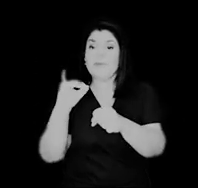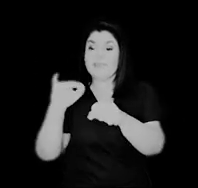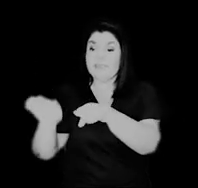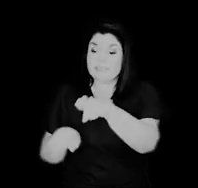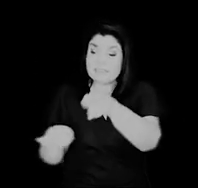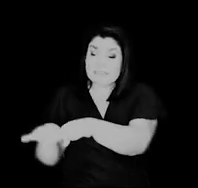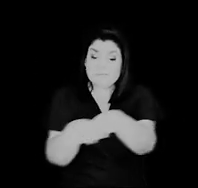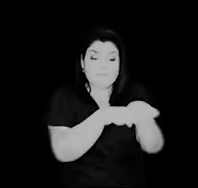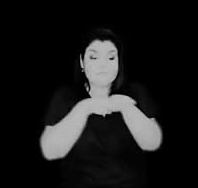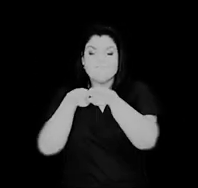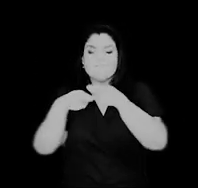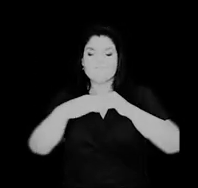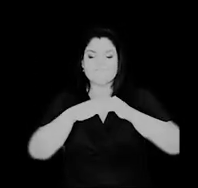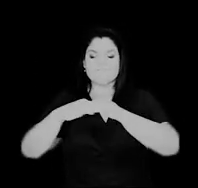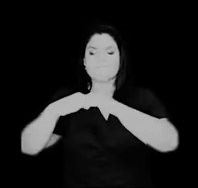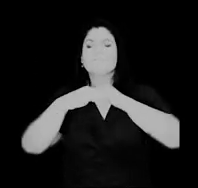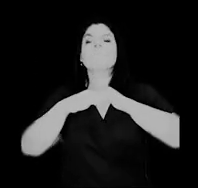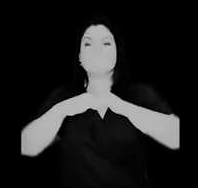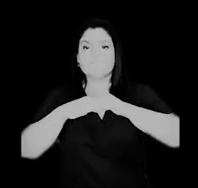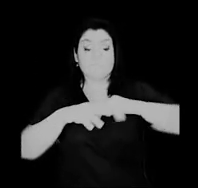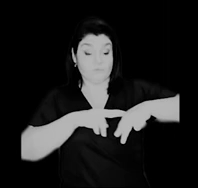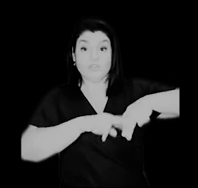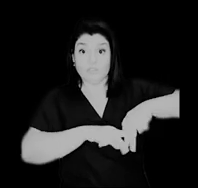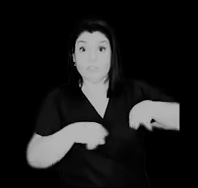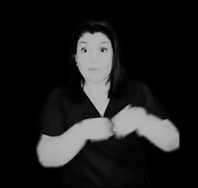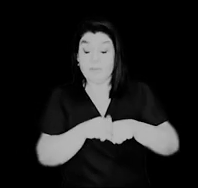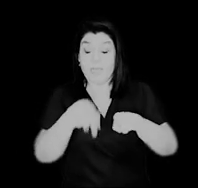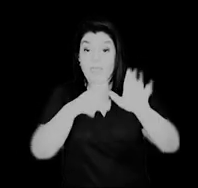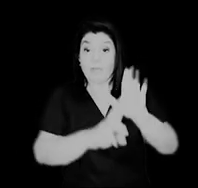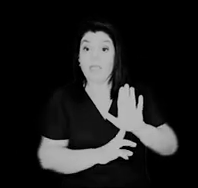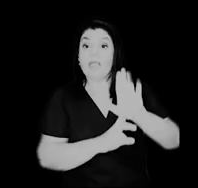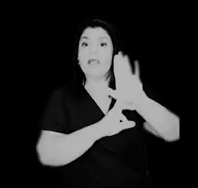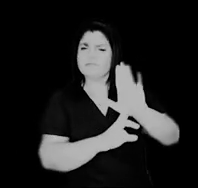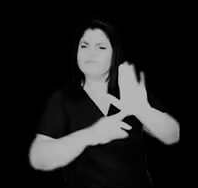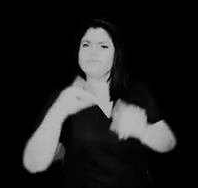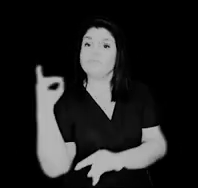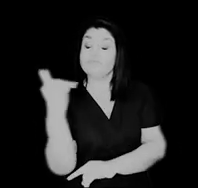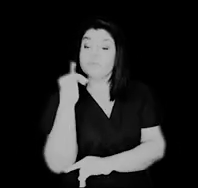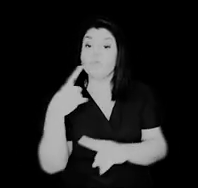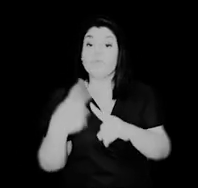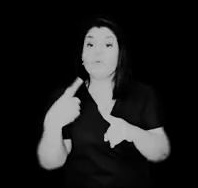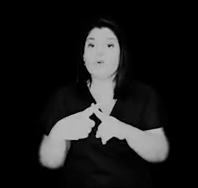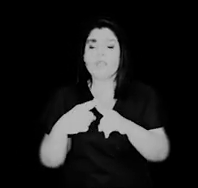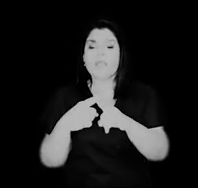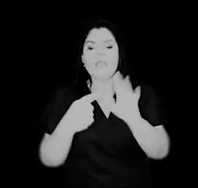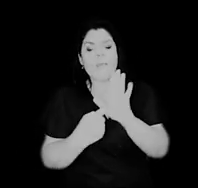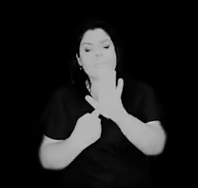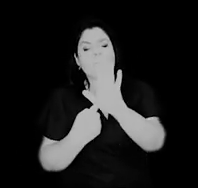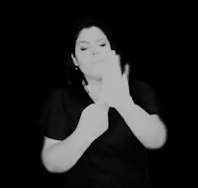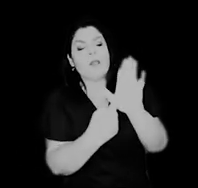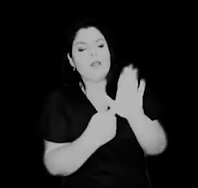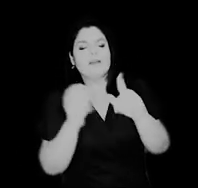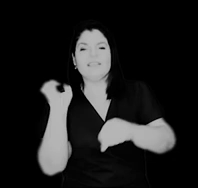a igualdade, a equidade de gênero, de se tornar uma referência também, é extremamente importante, porque era dar